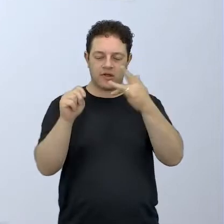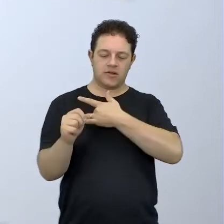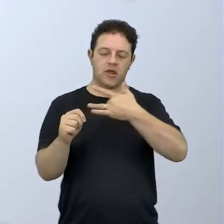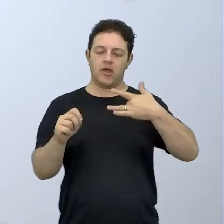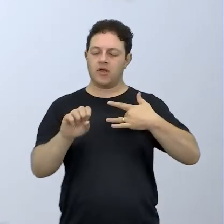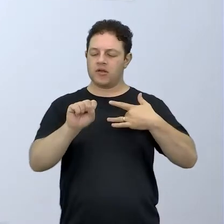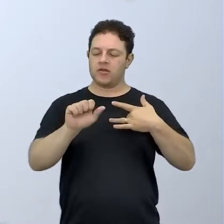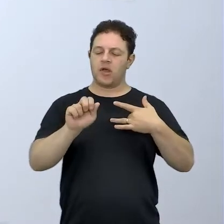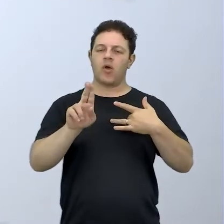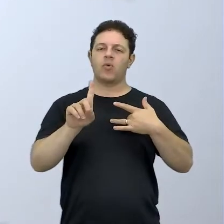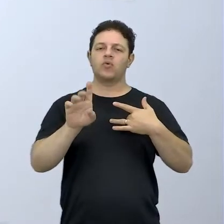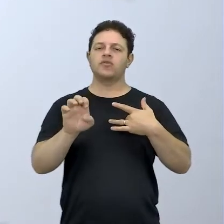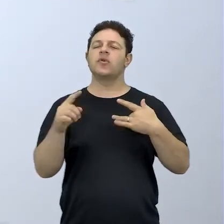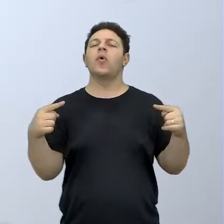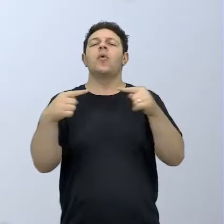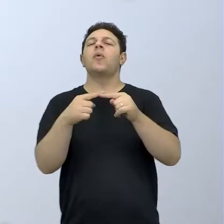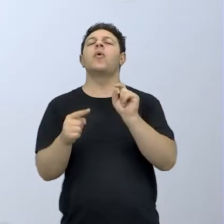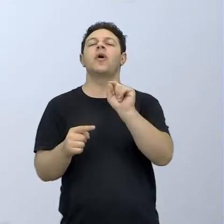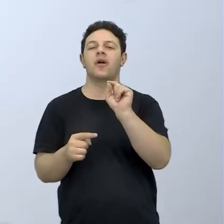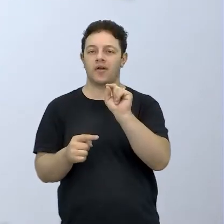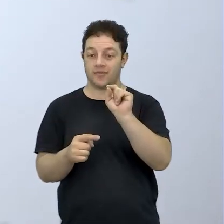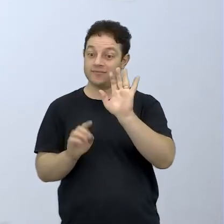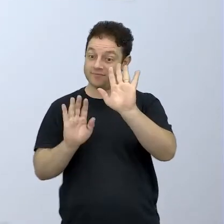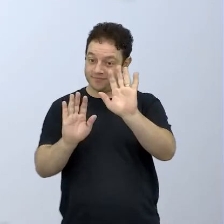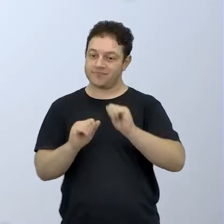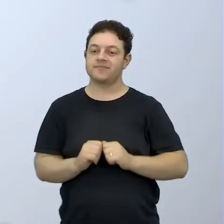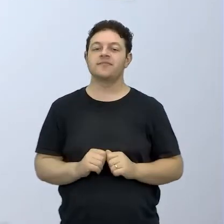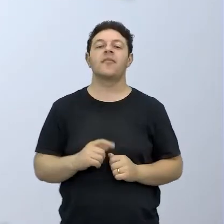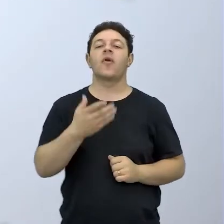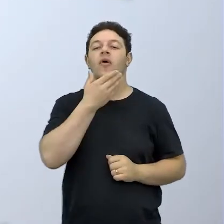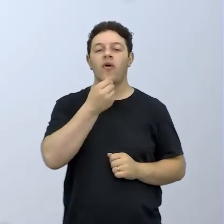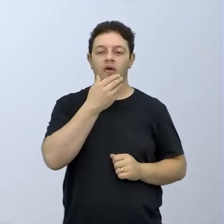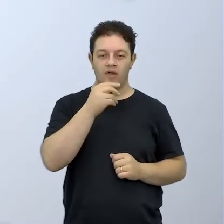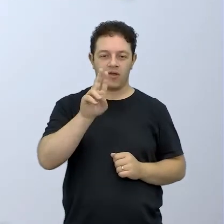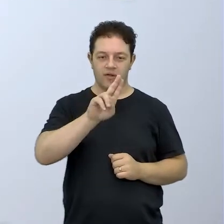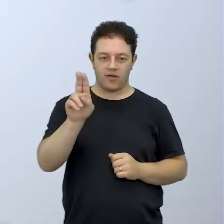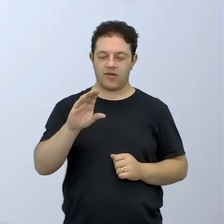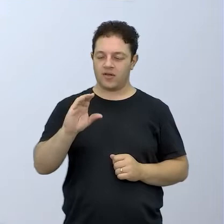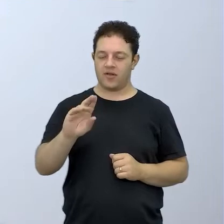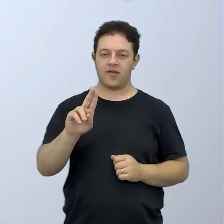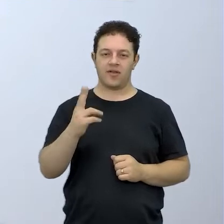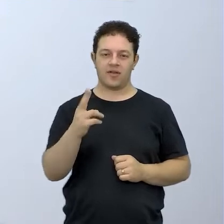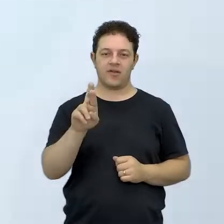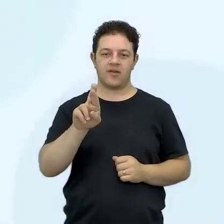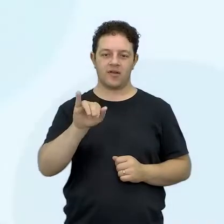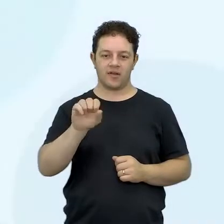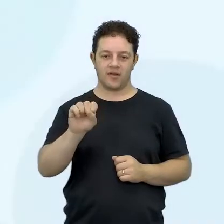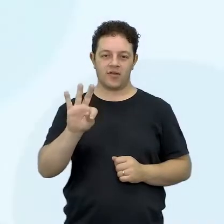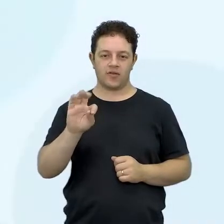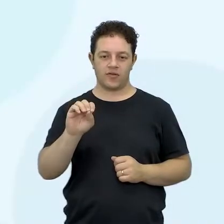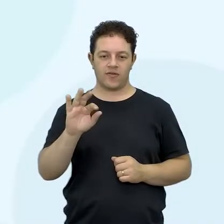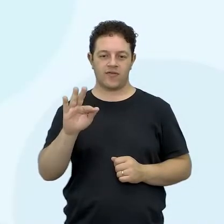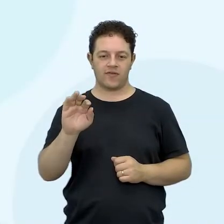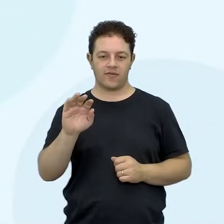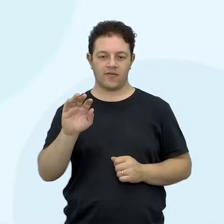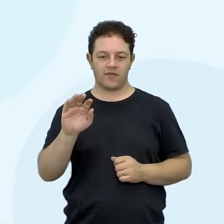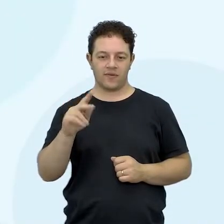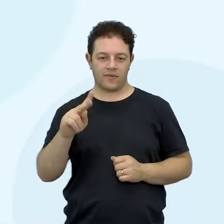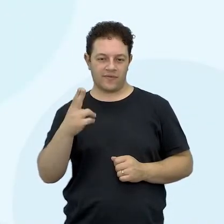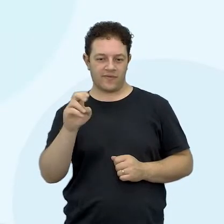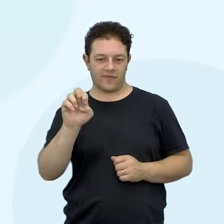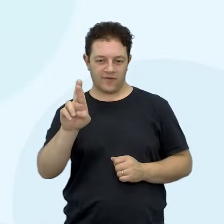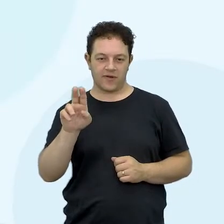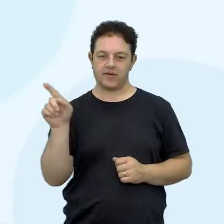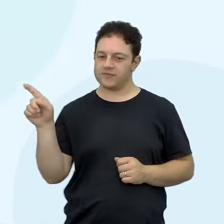E aí, quem entra na jogada é o Christopher Bors, que vai aparecer aí na tela para vocês. Christopher